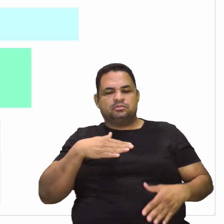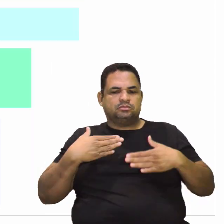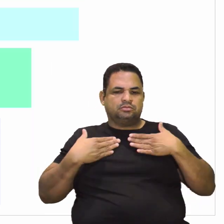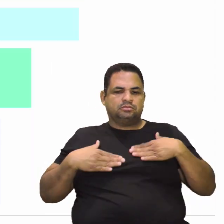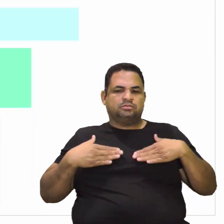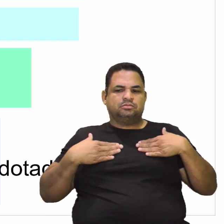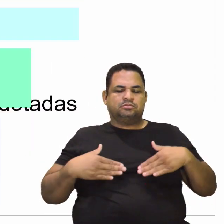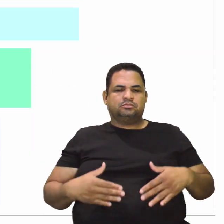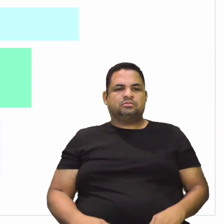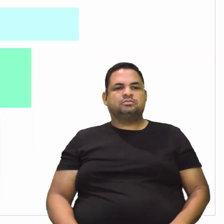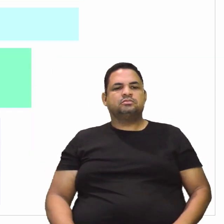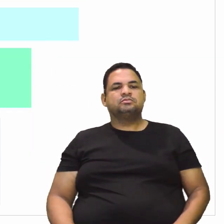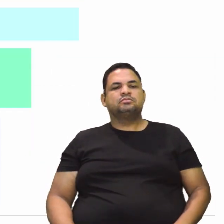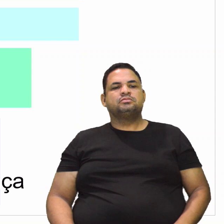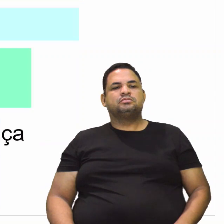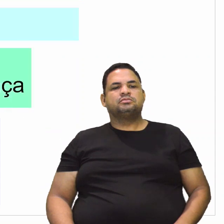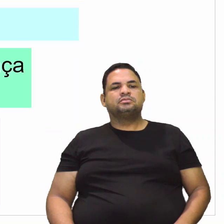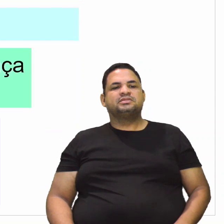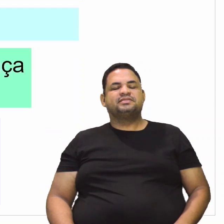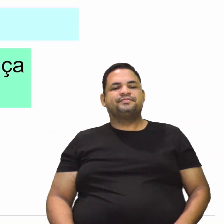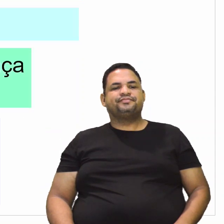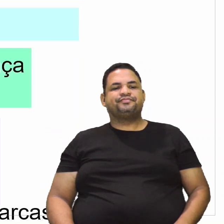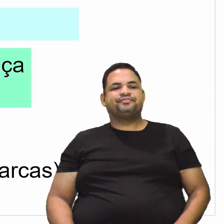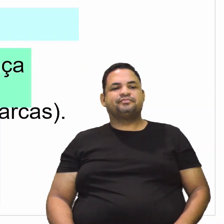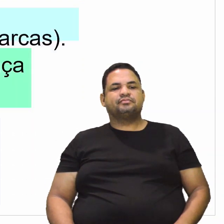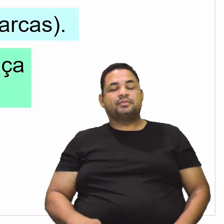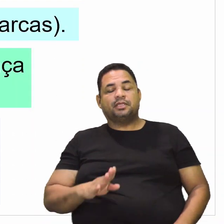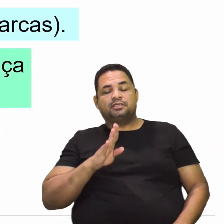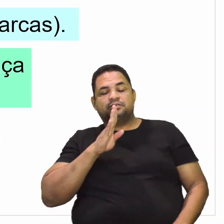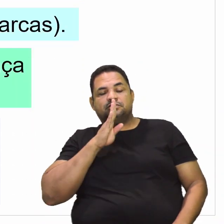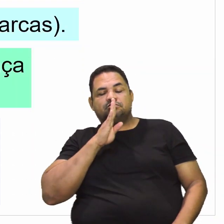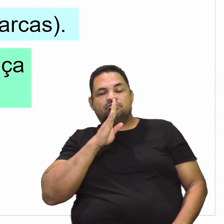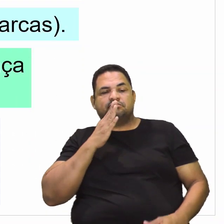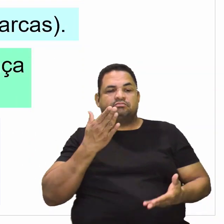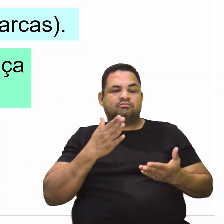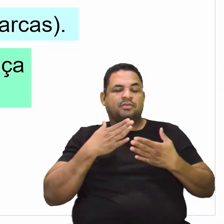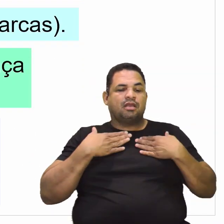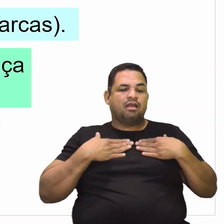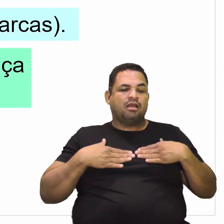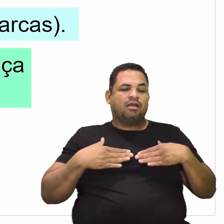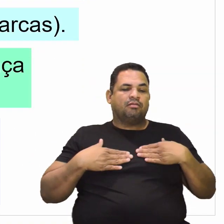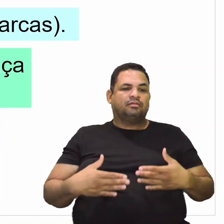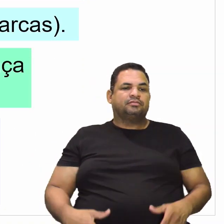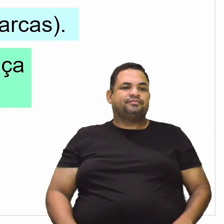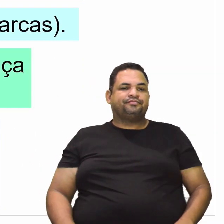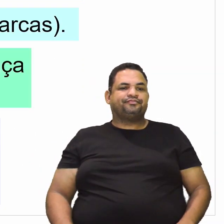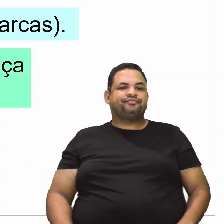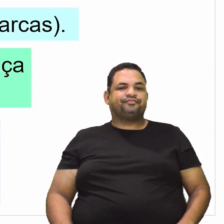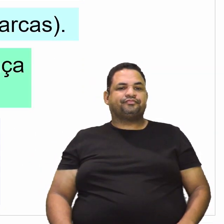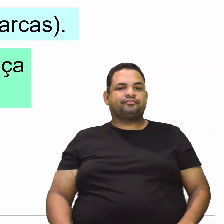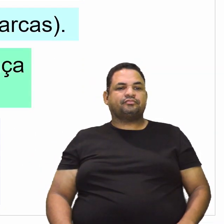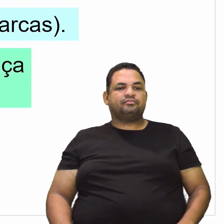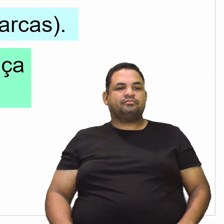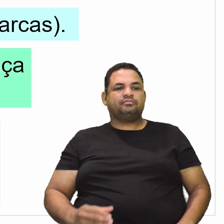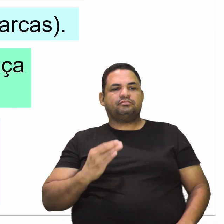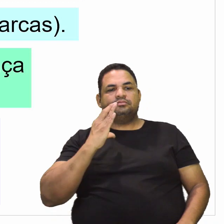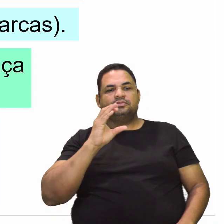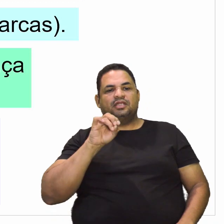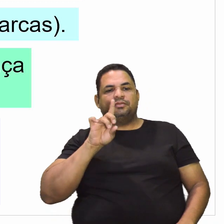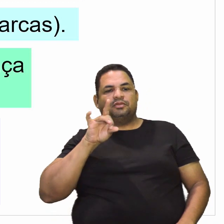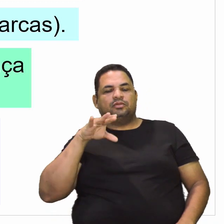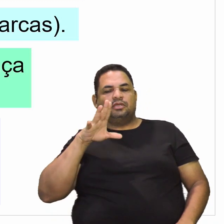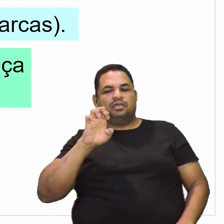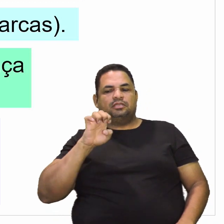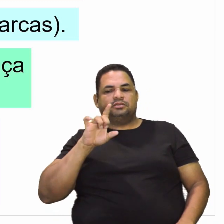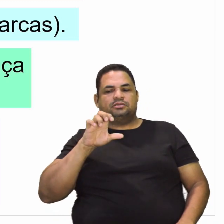tranquila, mais silenciosa. Vejam, capitulares nessa